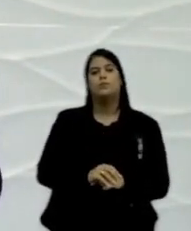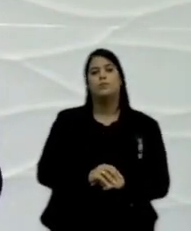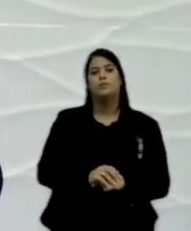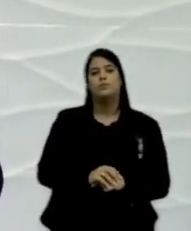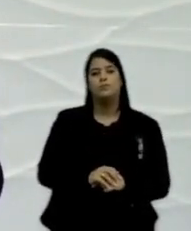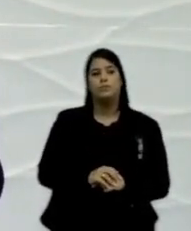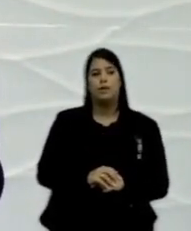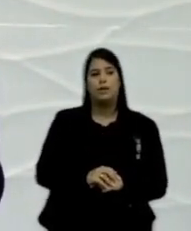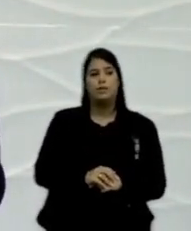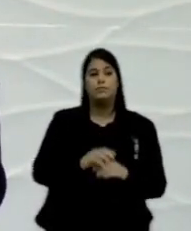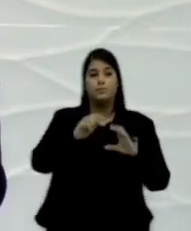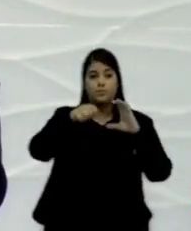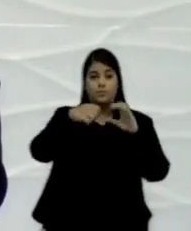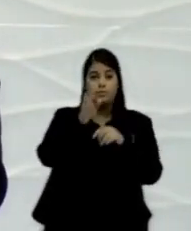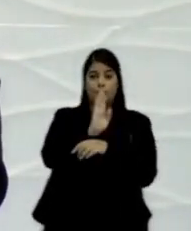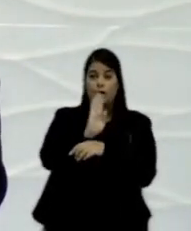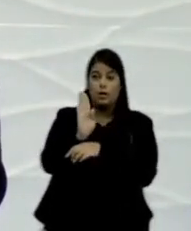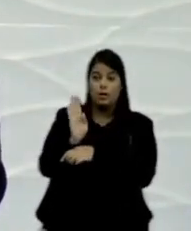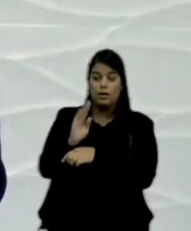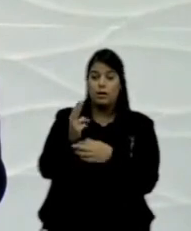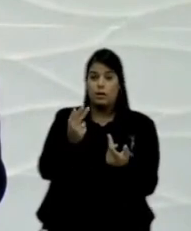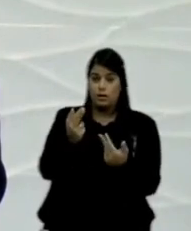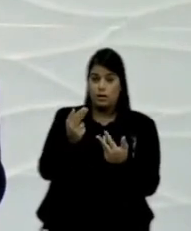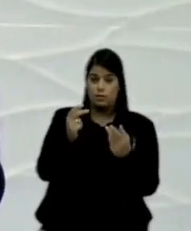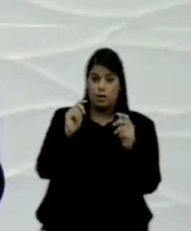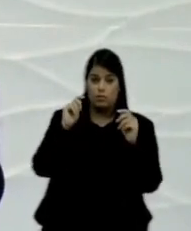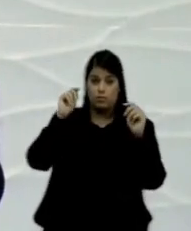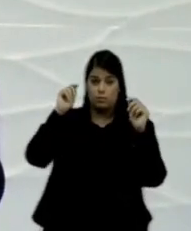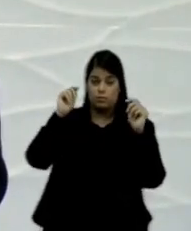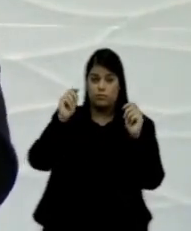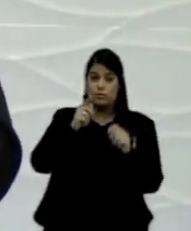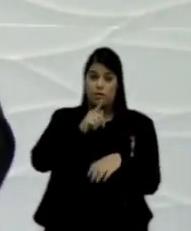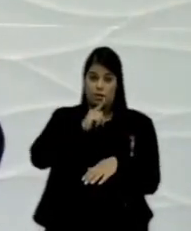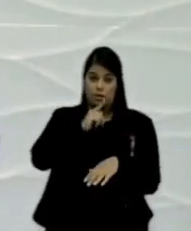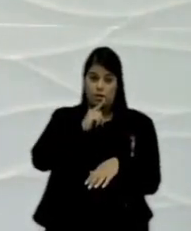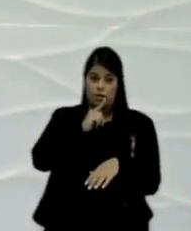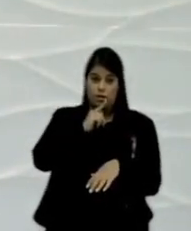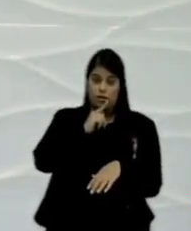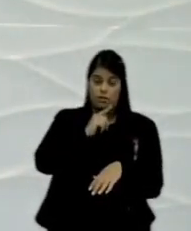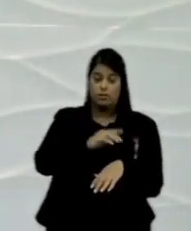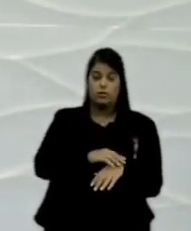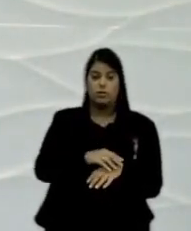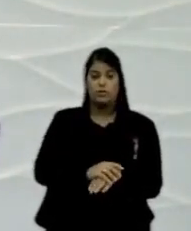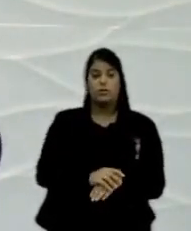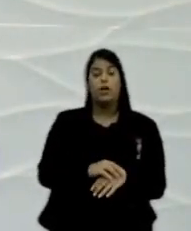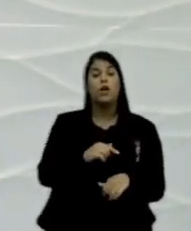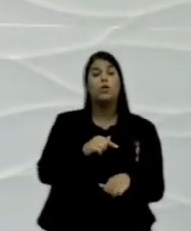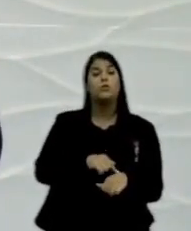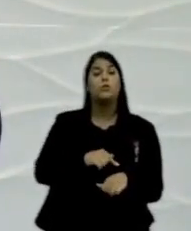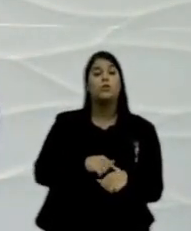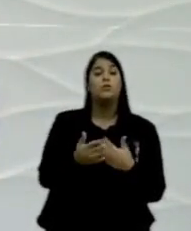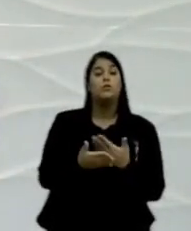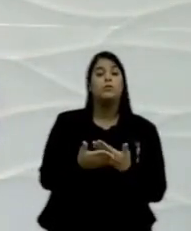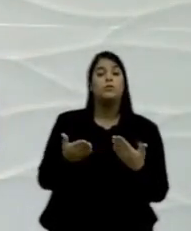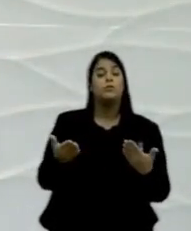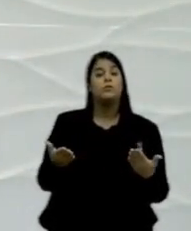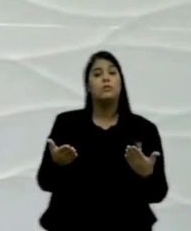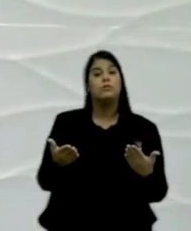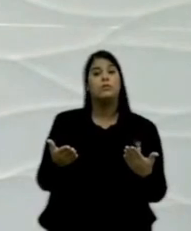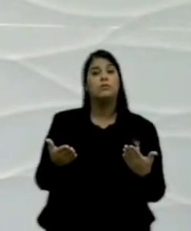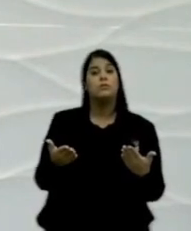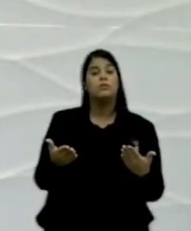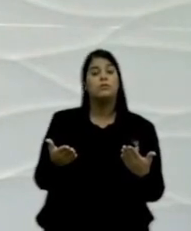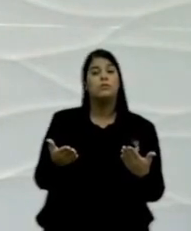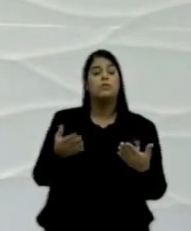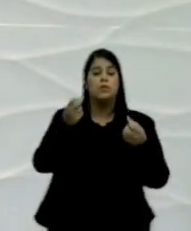Essas câmaras vai ser igual a Garanhuns, no monitoramento, e o tempo que vocês vão ficar